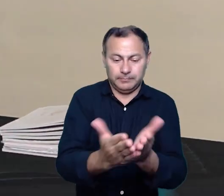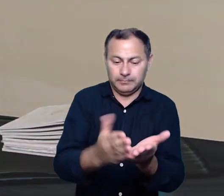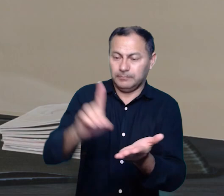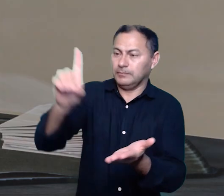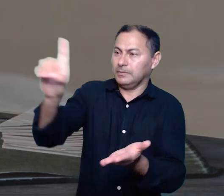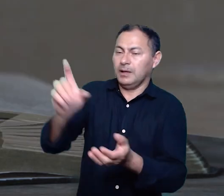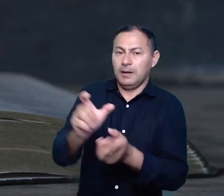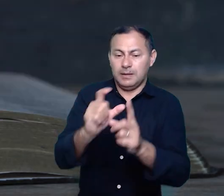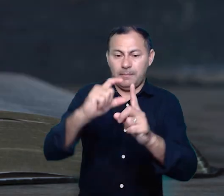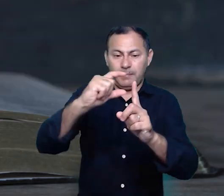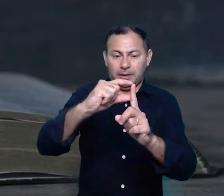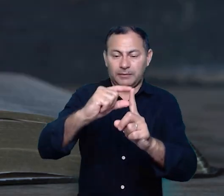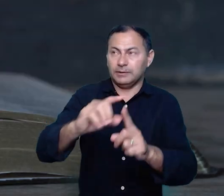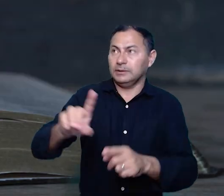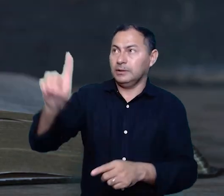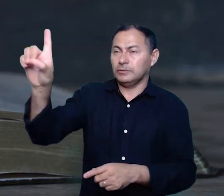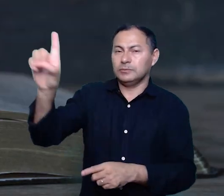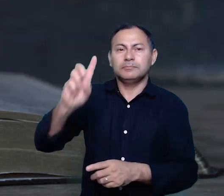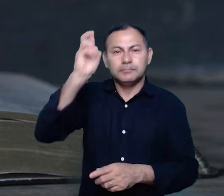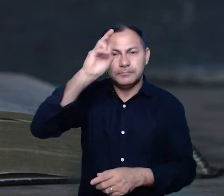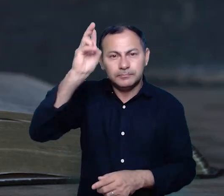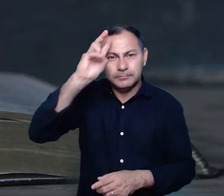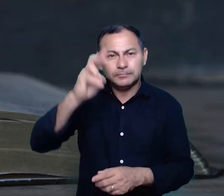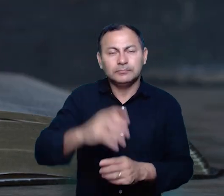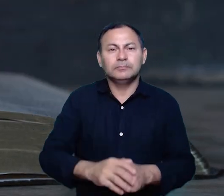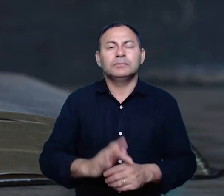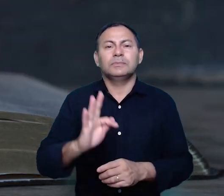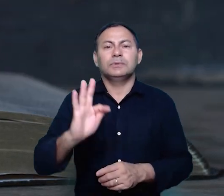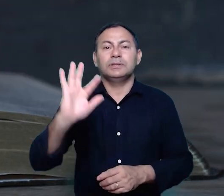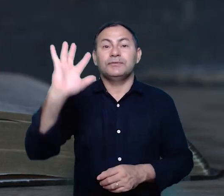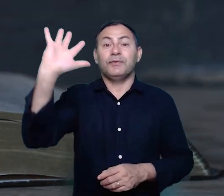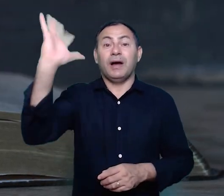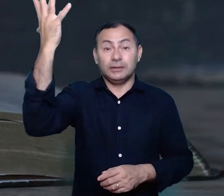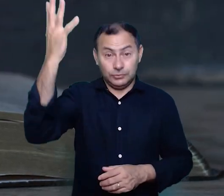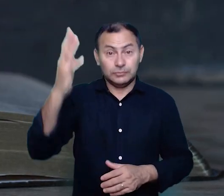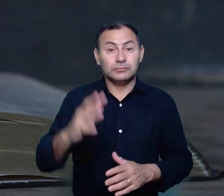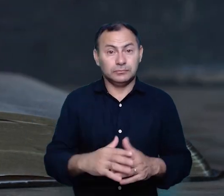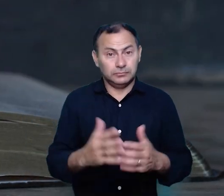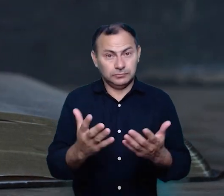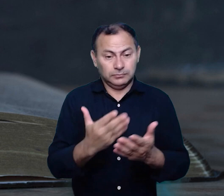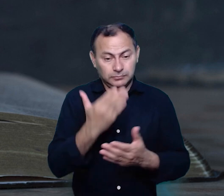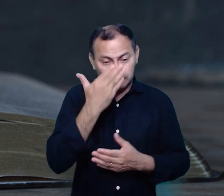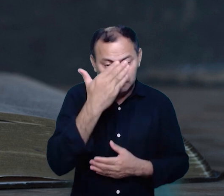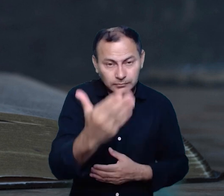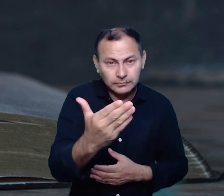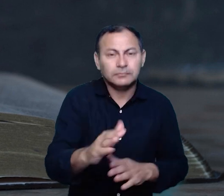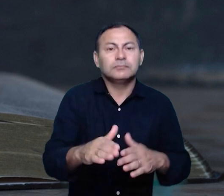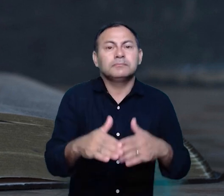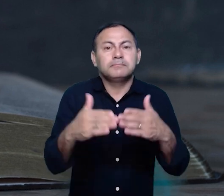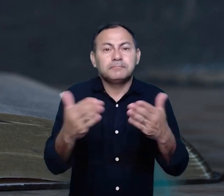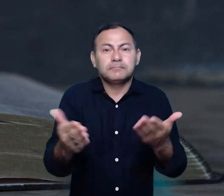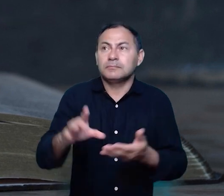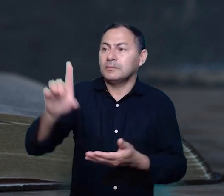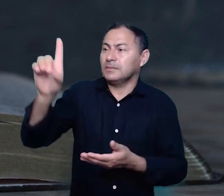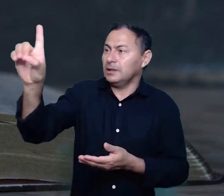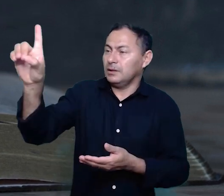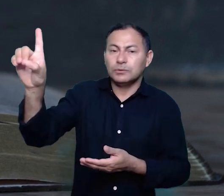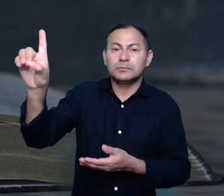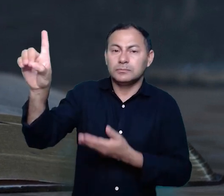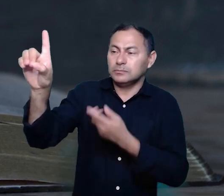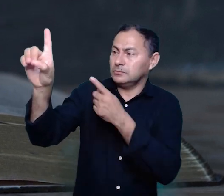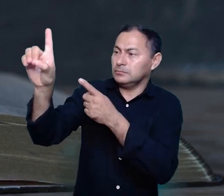A Bíblia, como palavra de Deus, é a história dos fatos mediante os